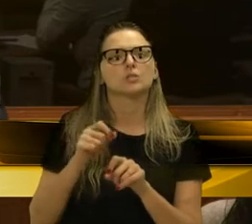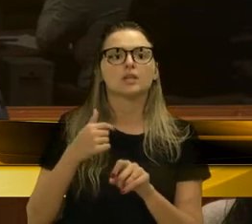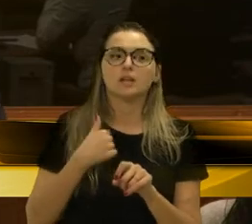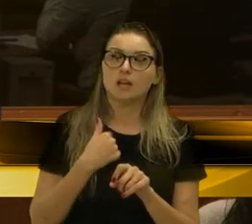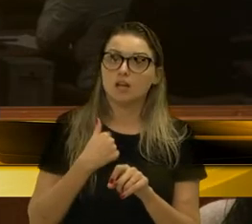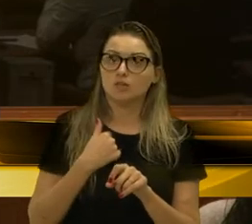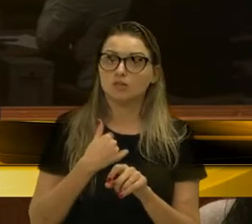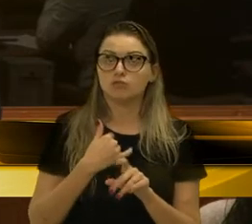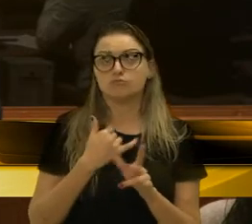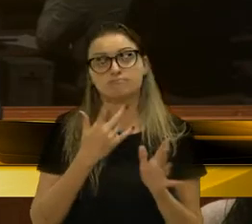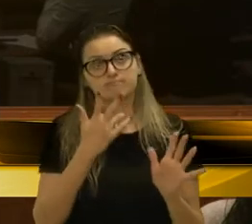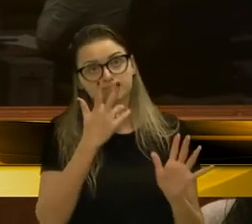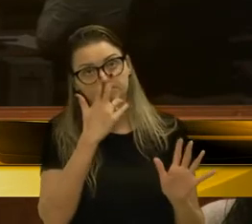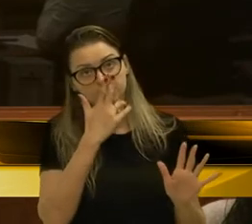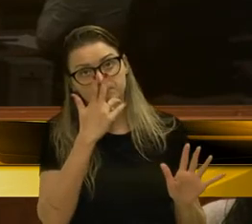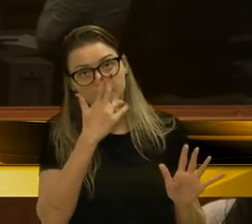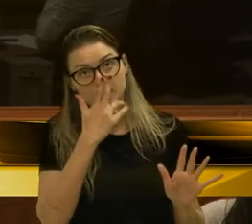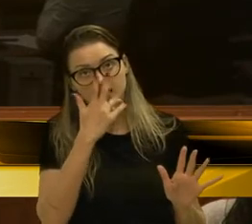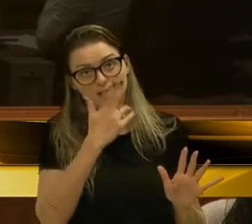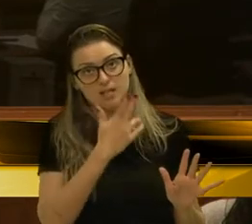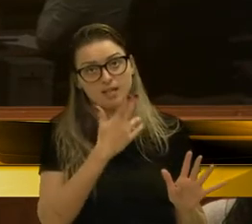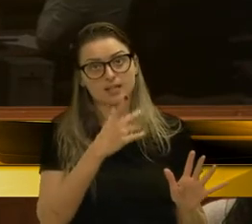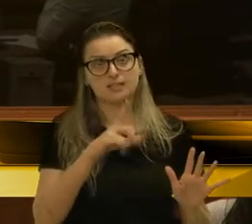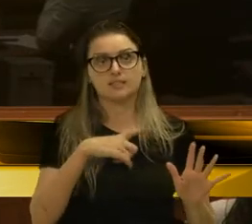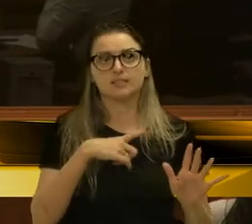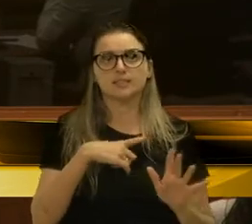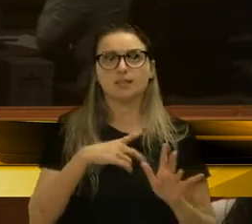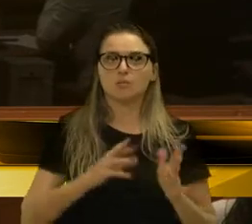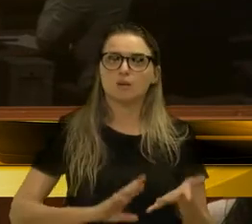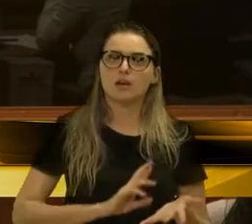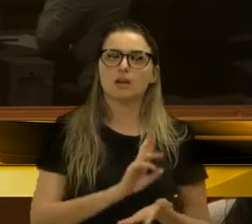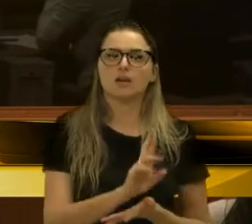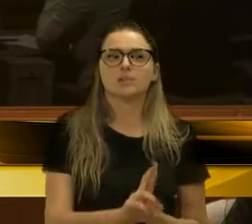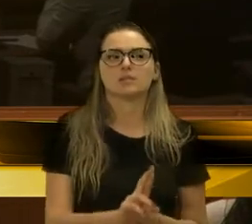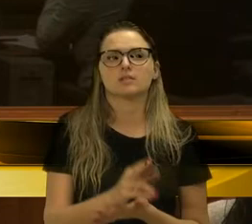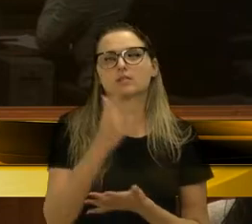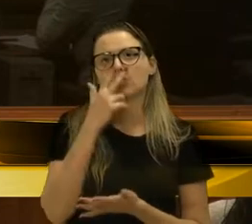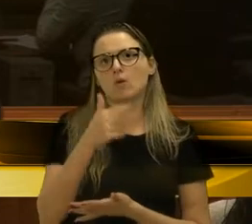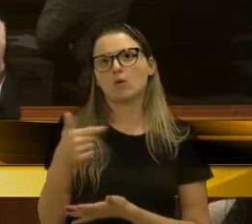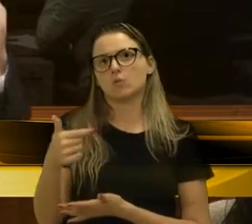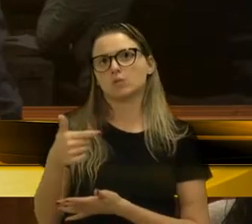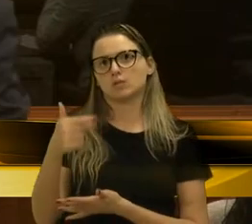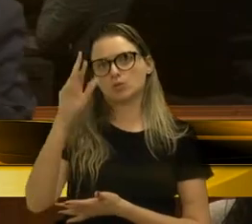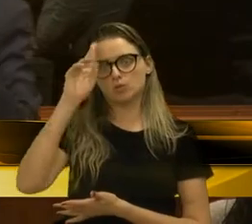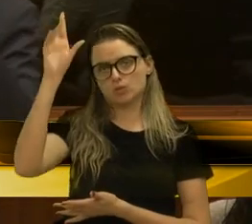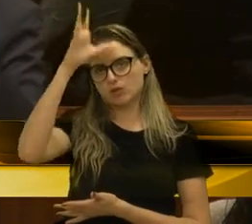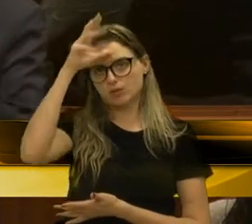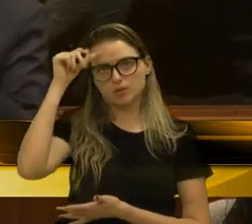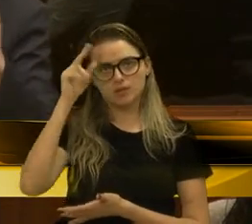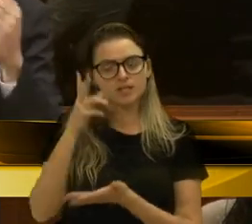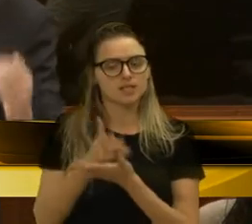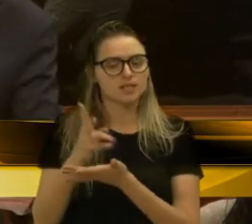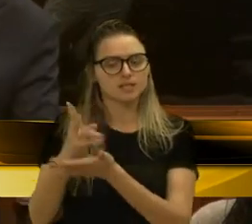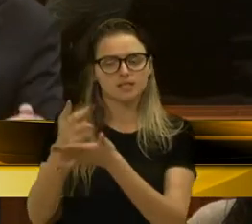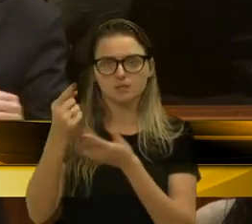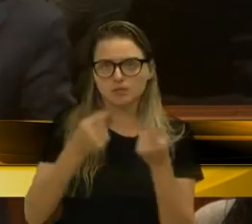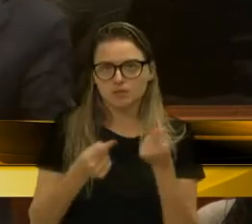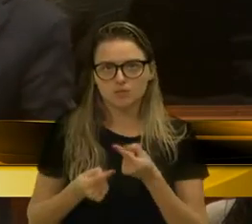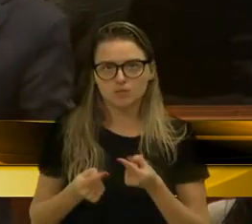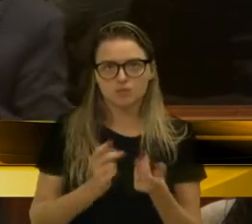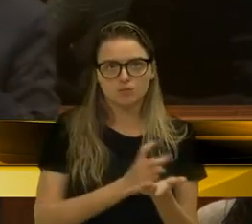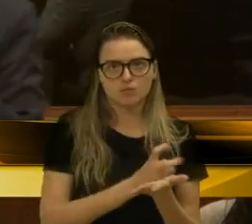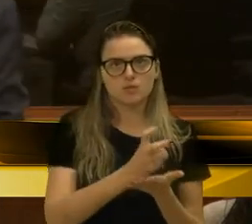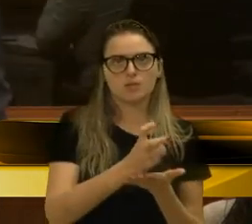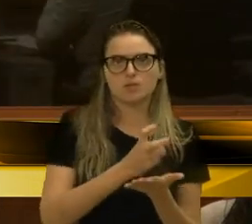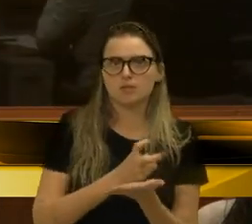paira uma força de representação como se fosse um vice-prefeito. Sempre que se debateram os impeachments nessa